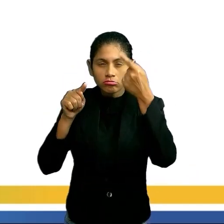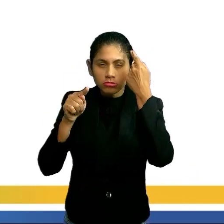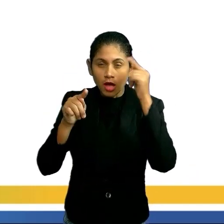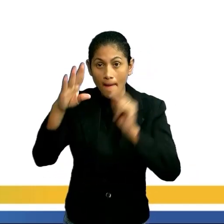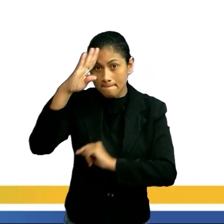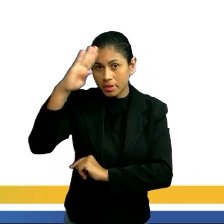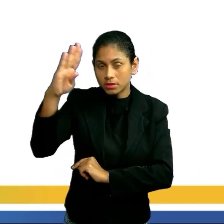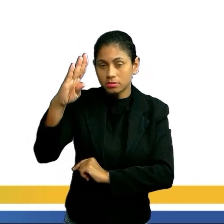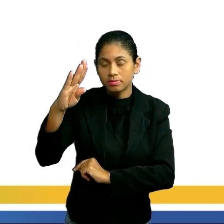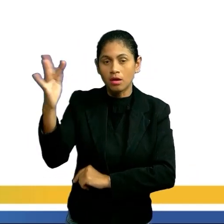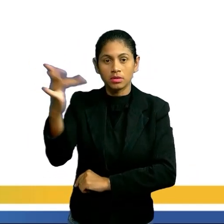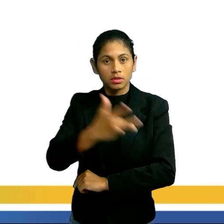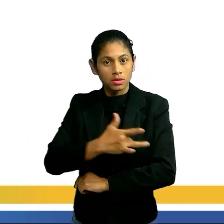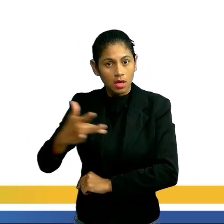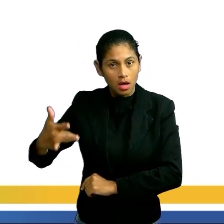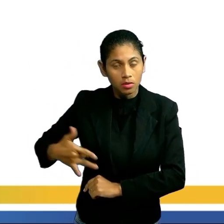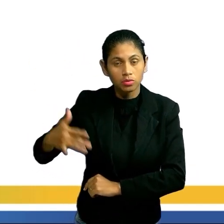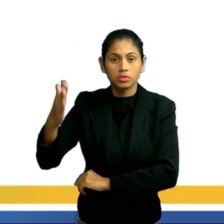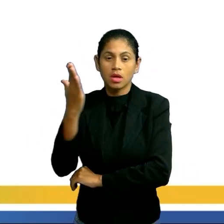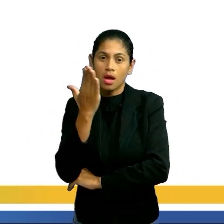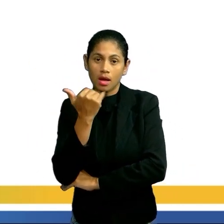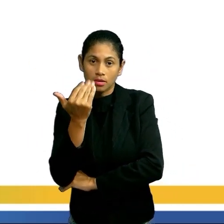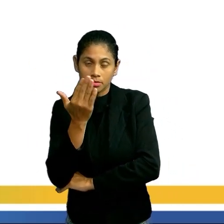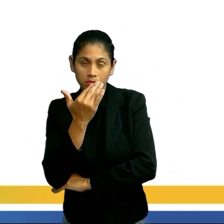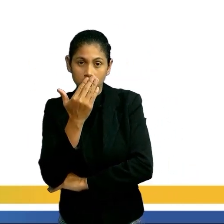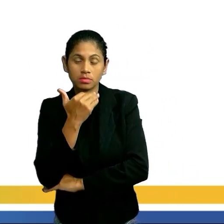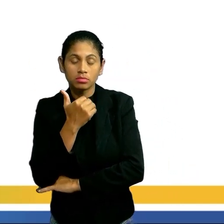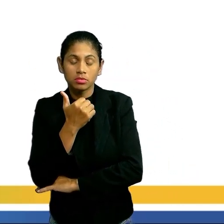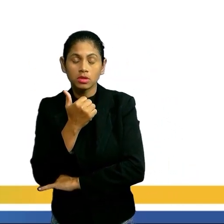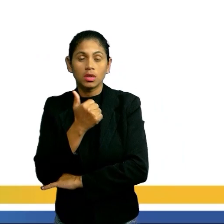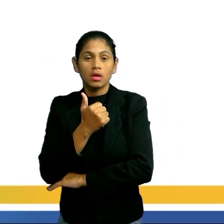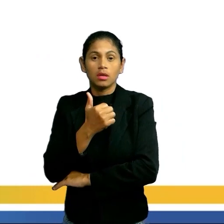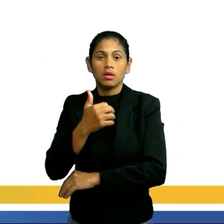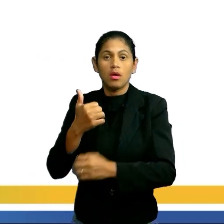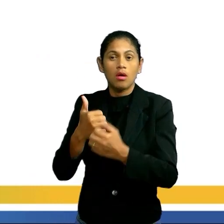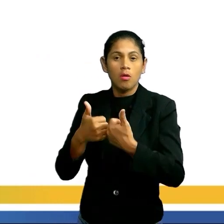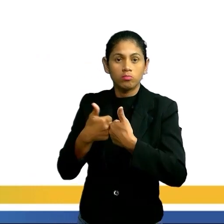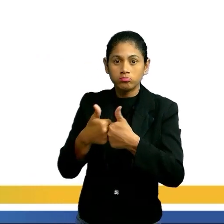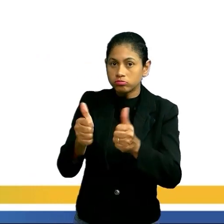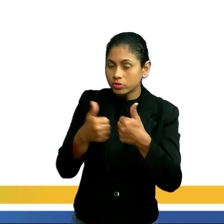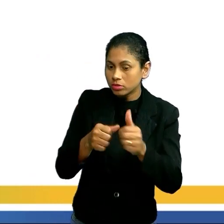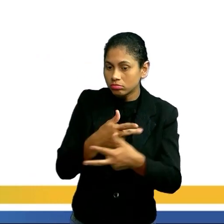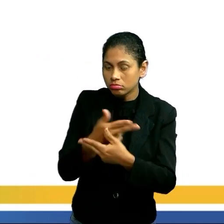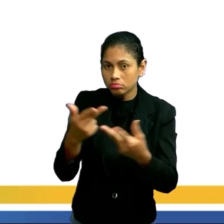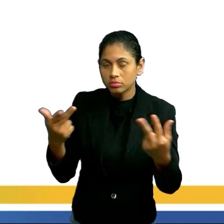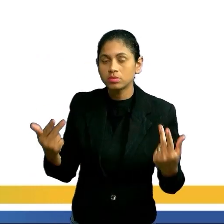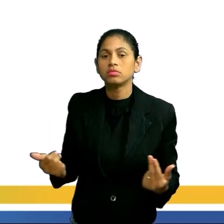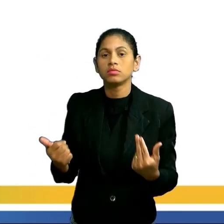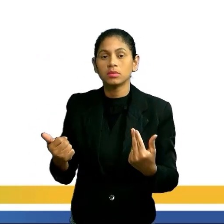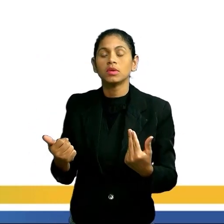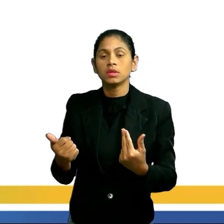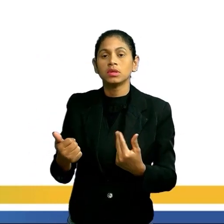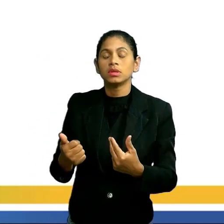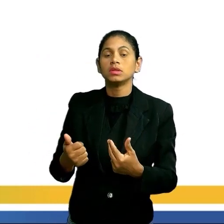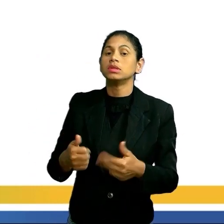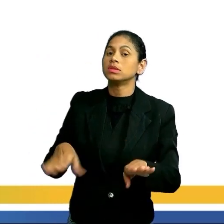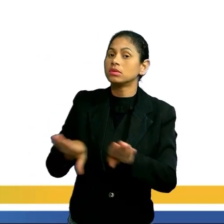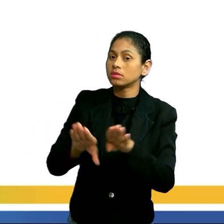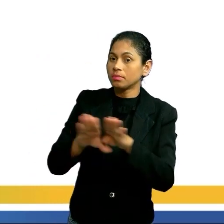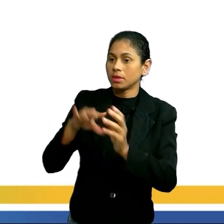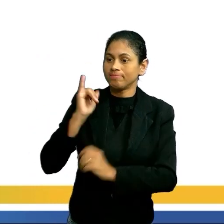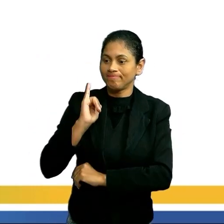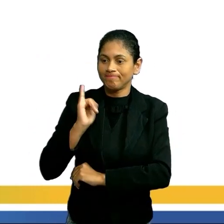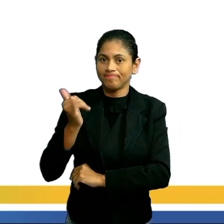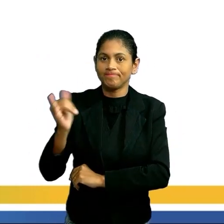saúde, alimentação, transporte e energia. Era exatamente o que significava o Plano SALT, né?